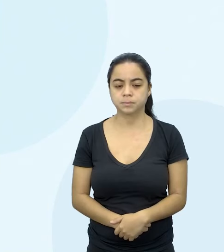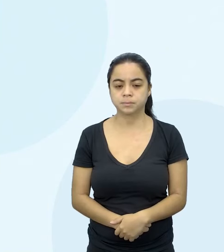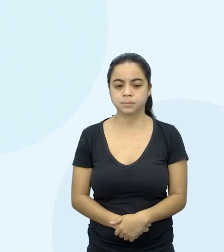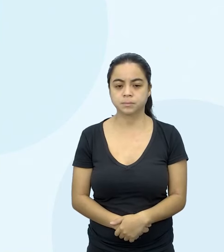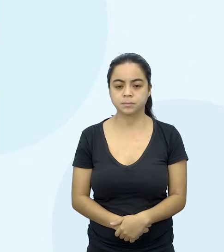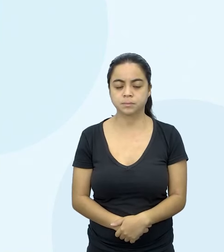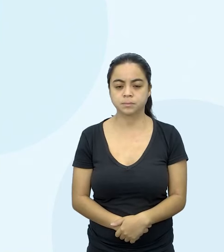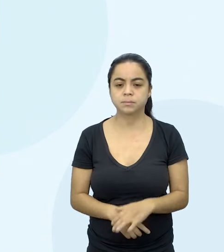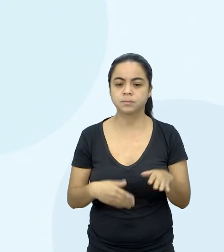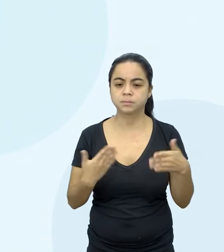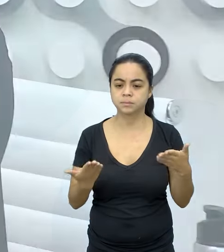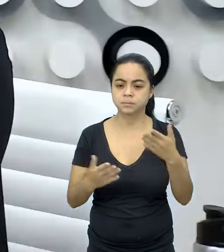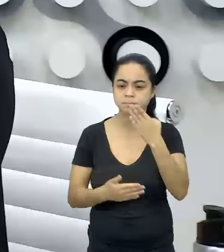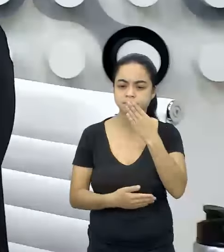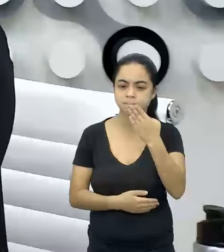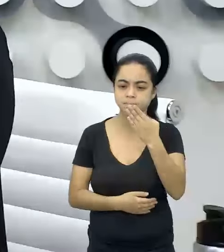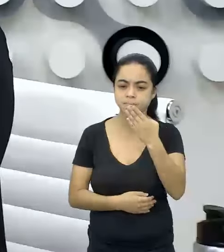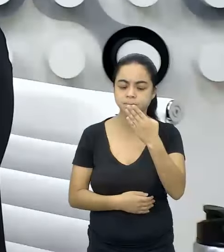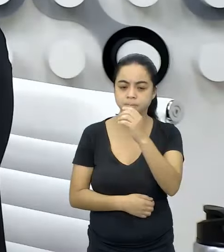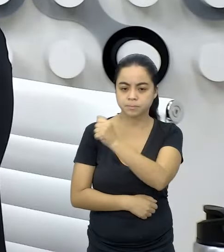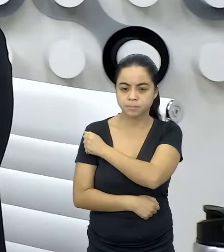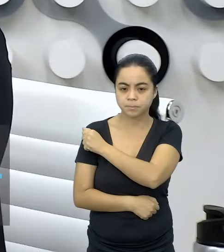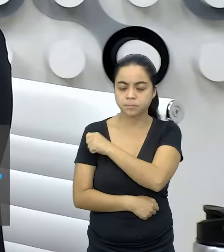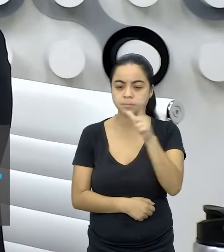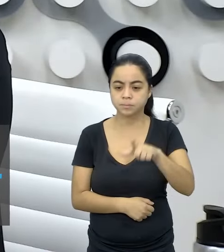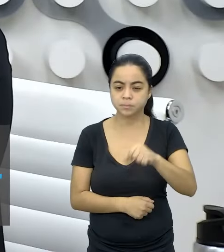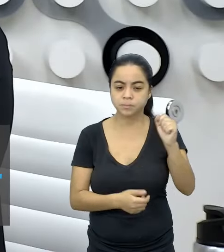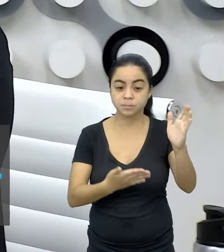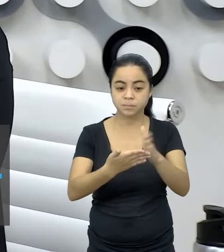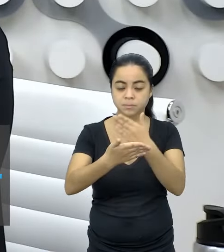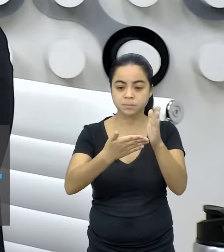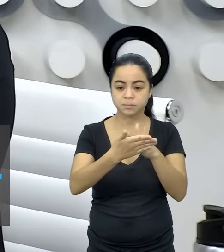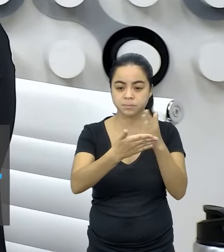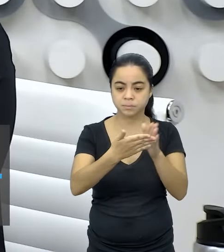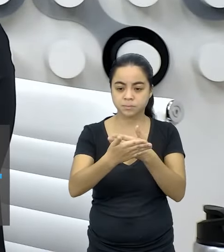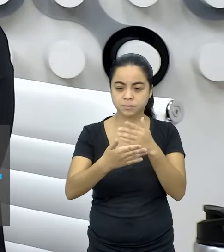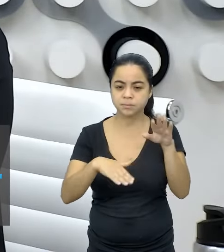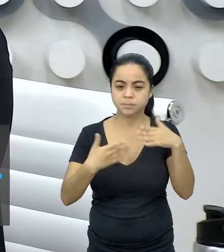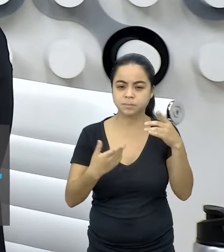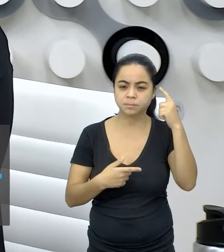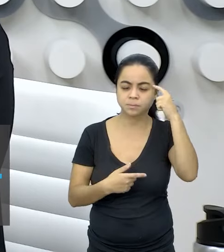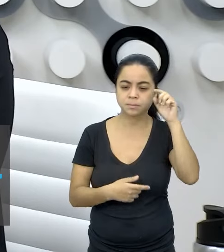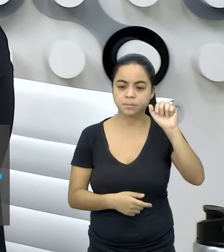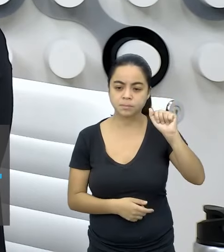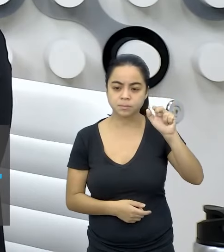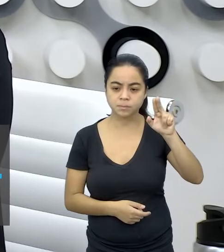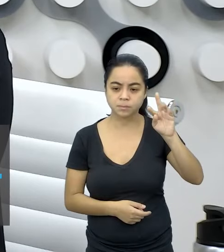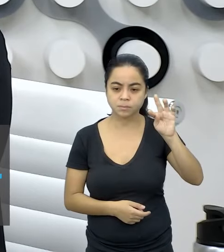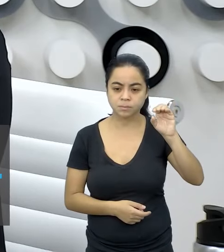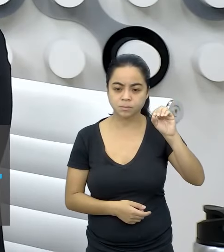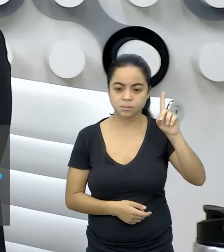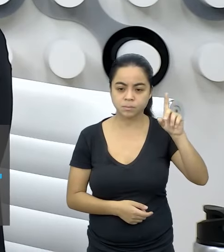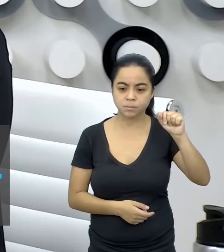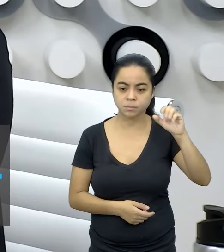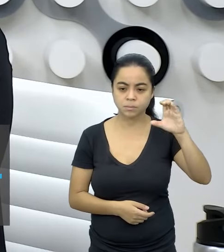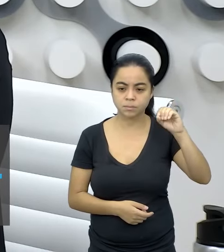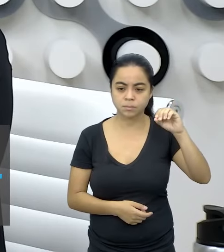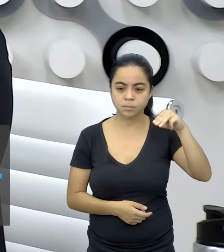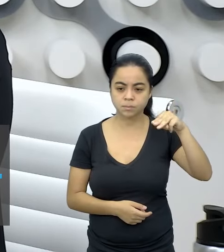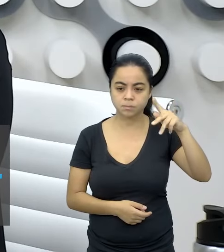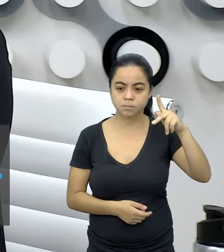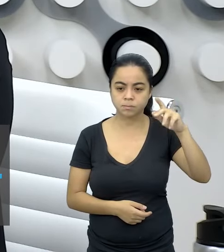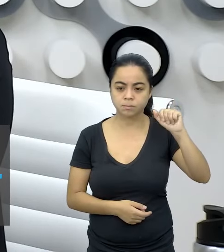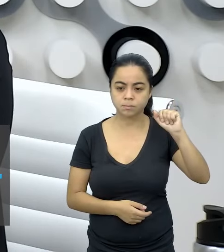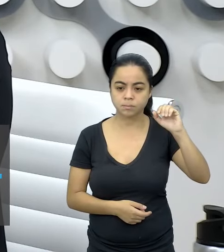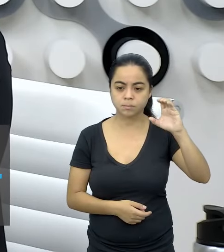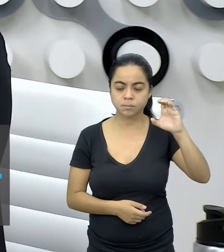É que nesse daí ele pede para o aluno escolher livros, né? Então ele cita lá o Auto da Compadecida, né? Um trecho que o professor pode usar. Então ele dá